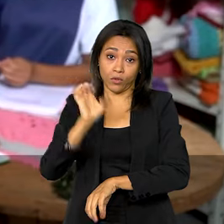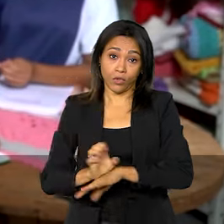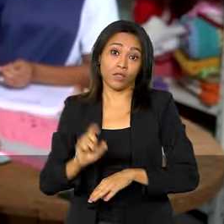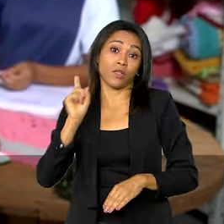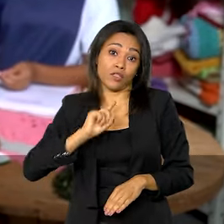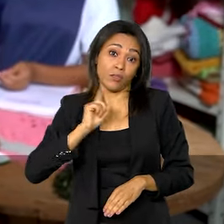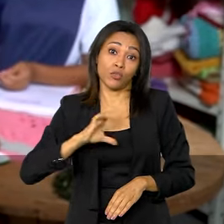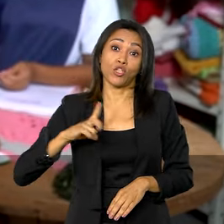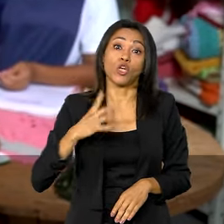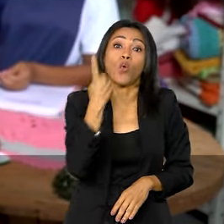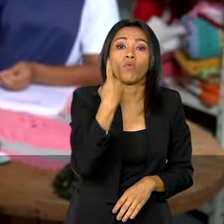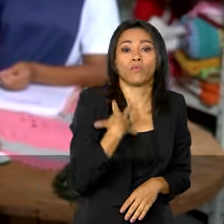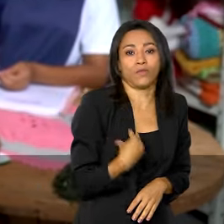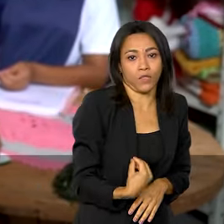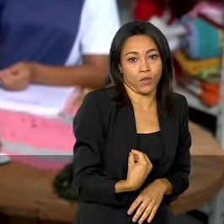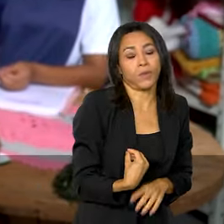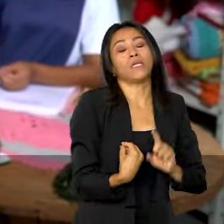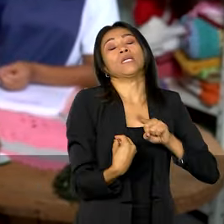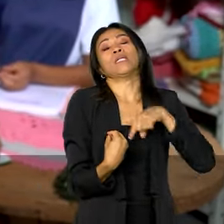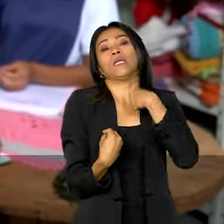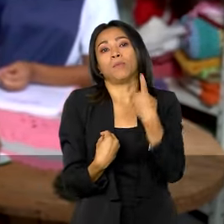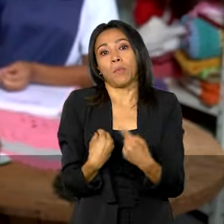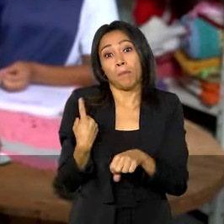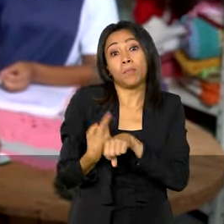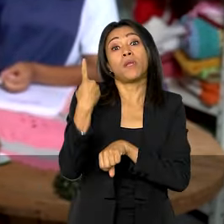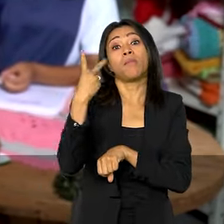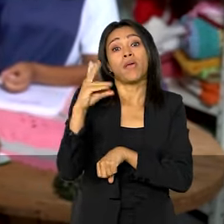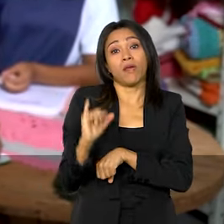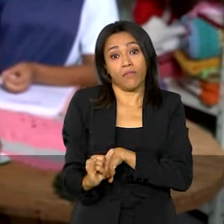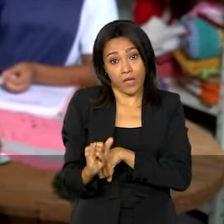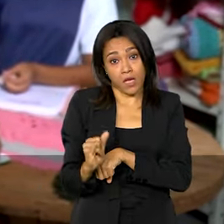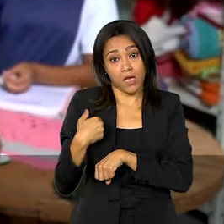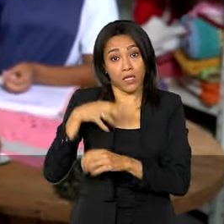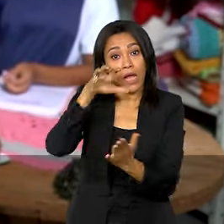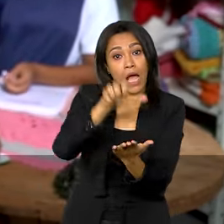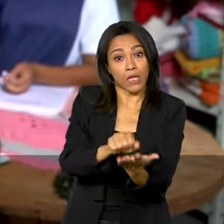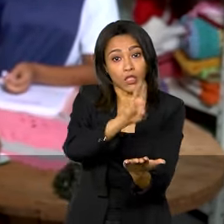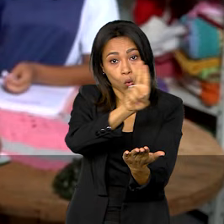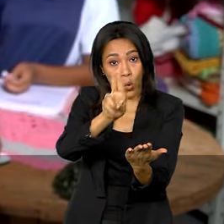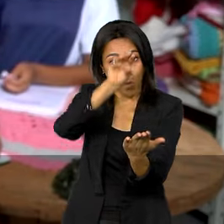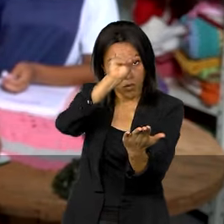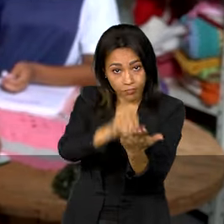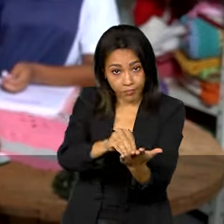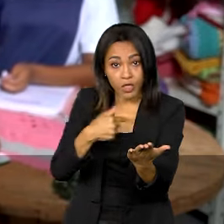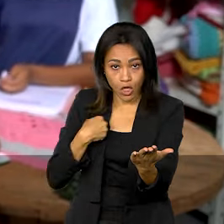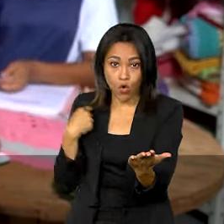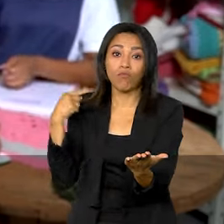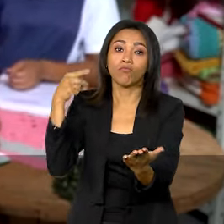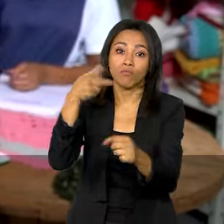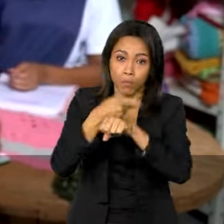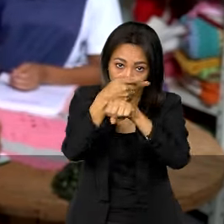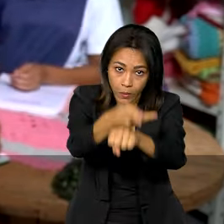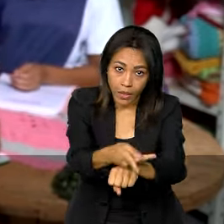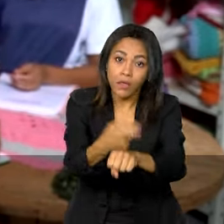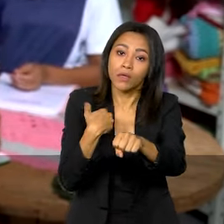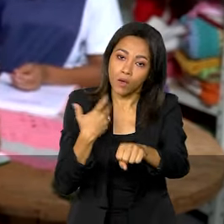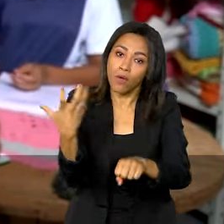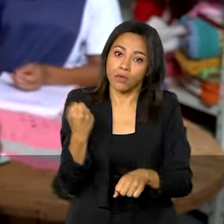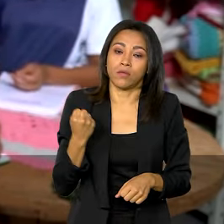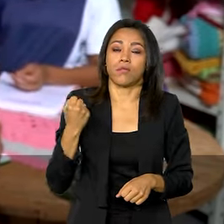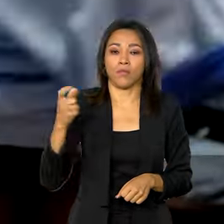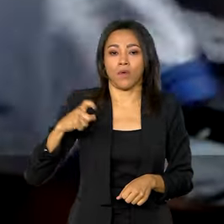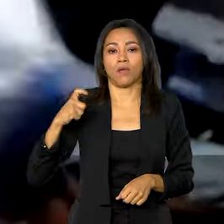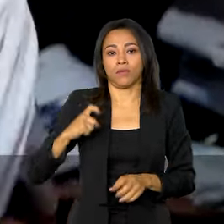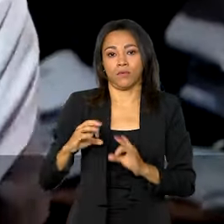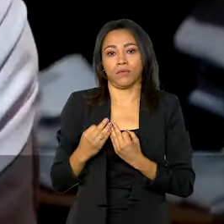né e eu tinha só Pedro Henrique aí Desde da primeira vez que teve lá os cadastro e tudo que eu fiz que eu que